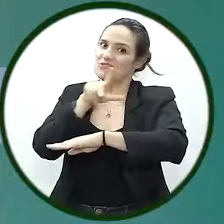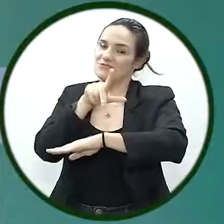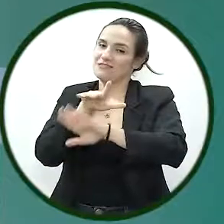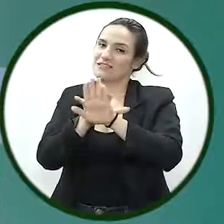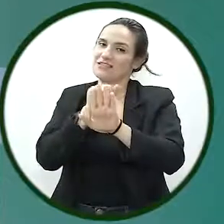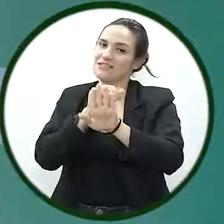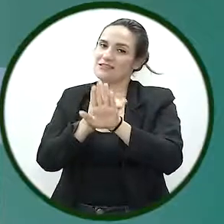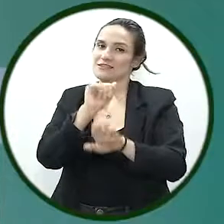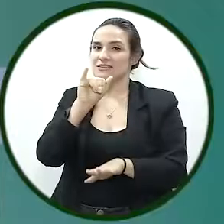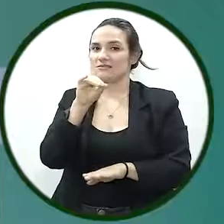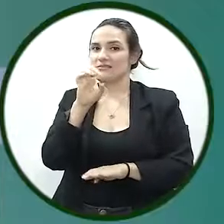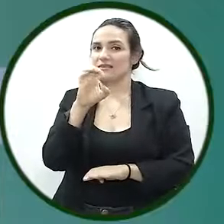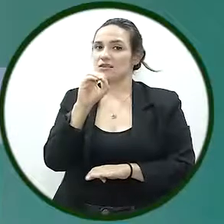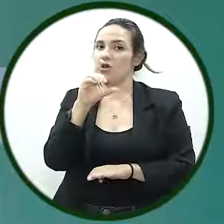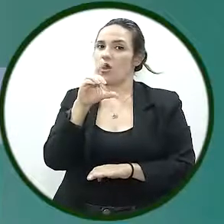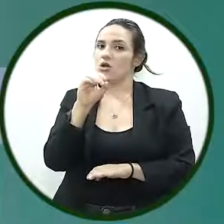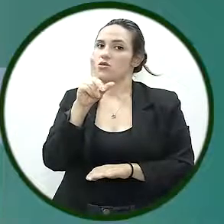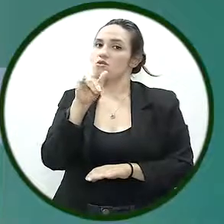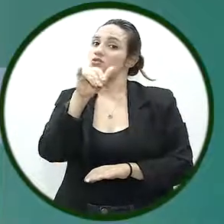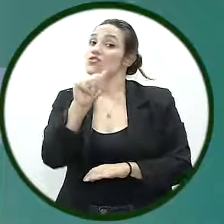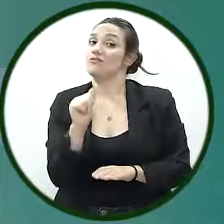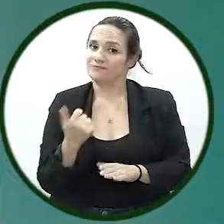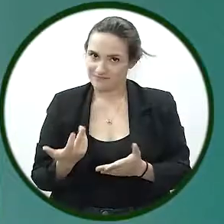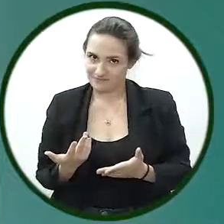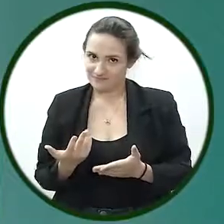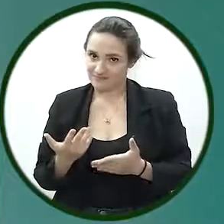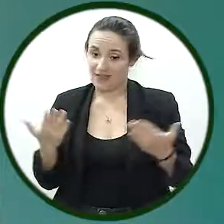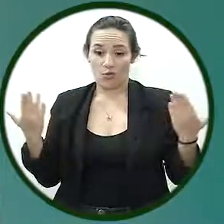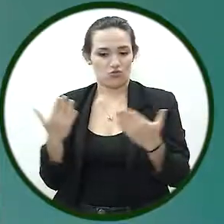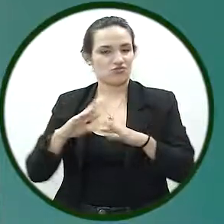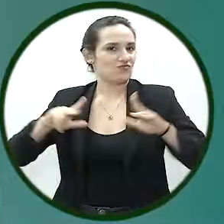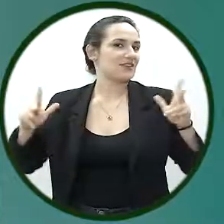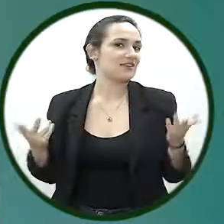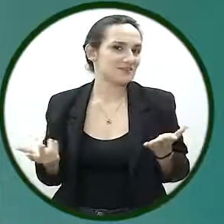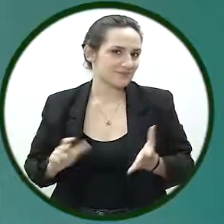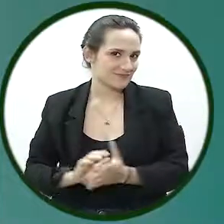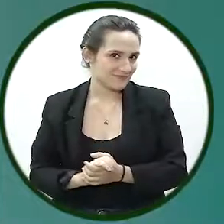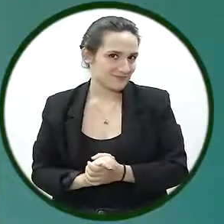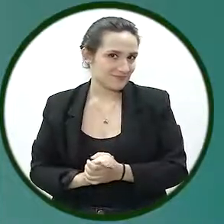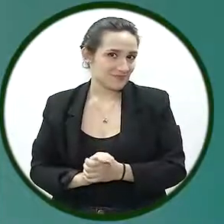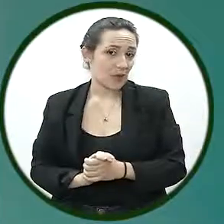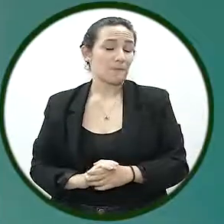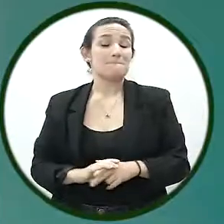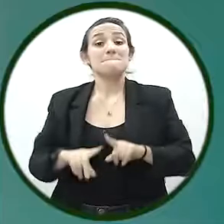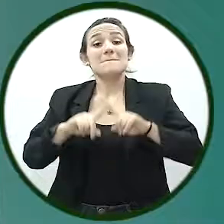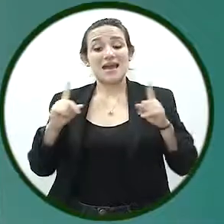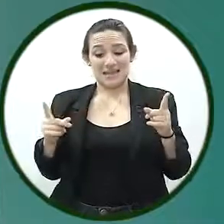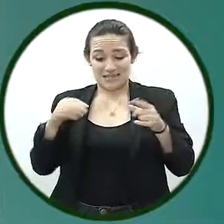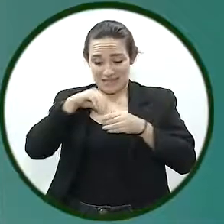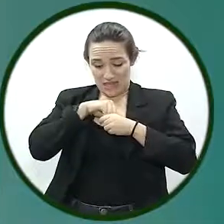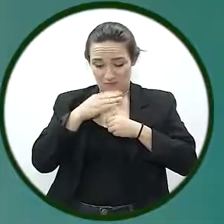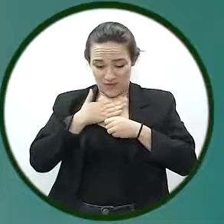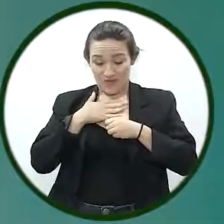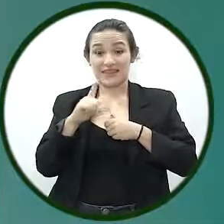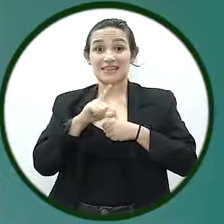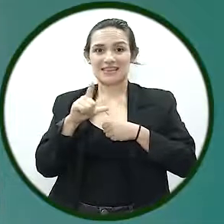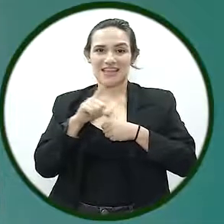seres históricos, então nós vamos trazendo, por exemplo, a geração anterior à